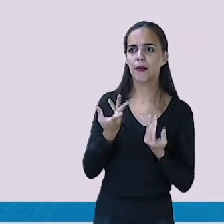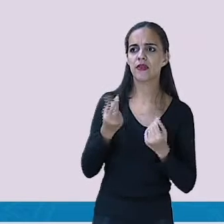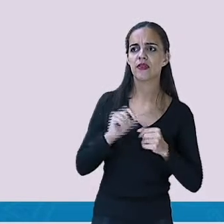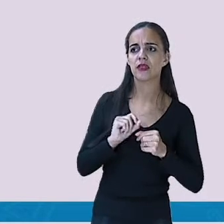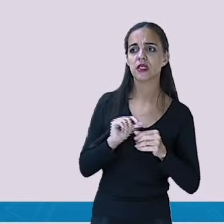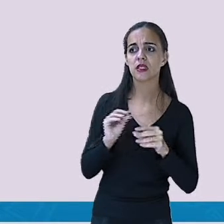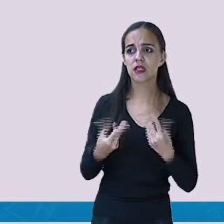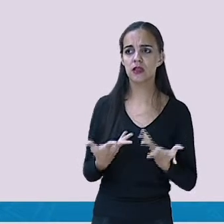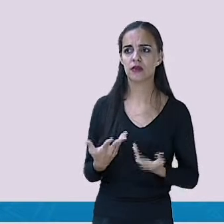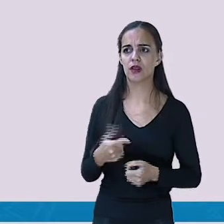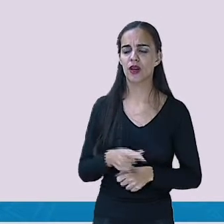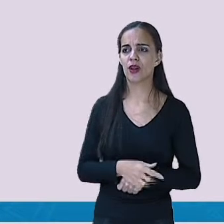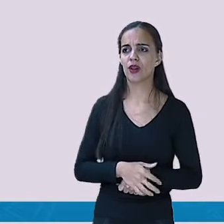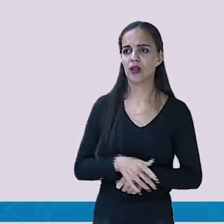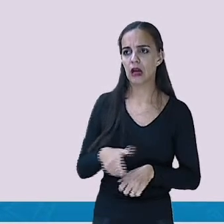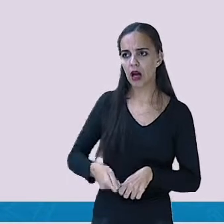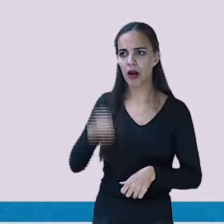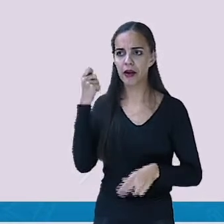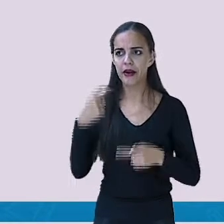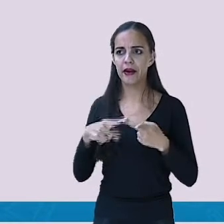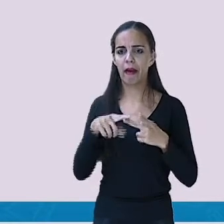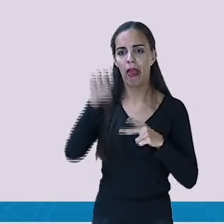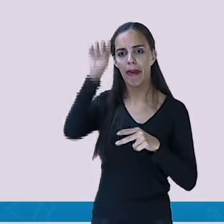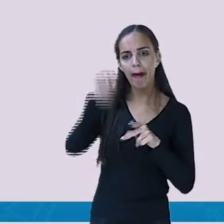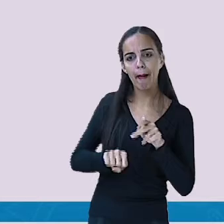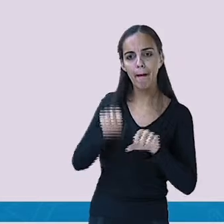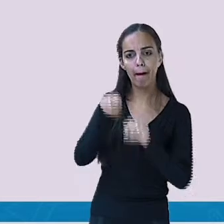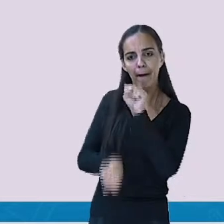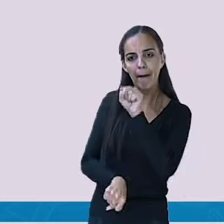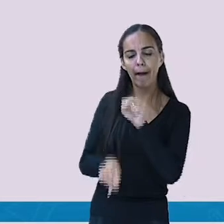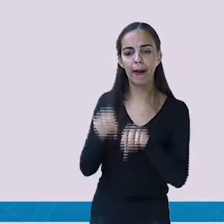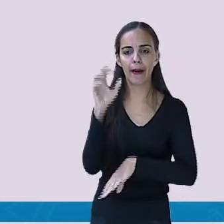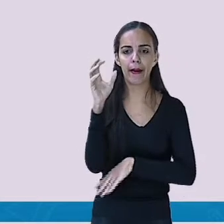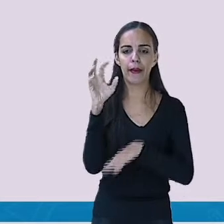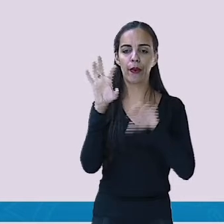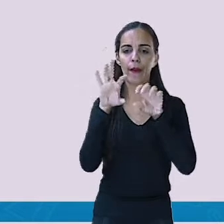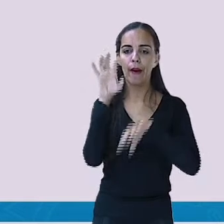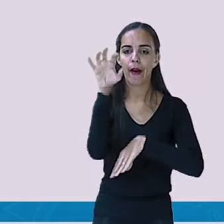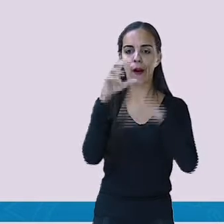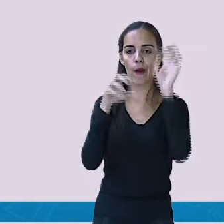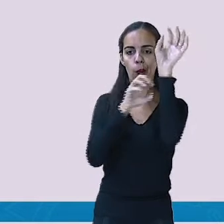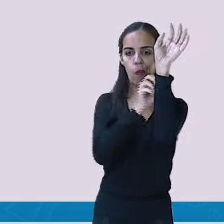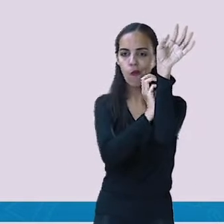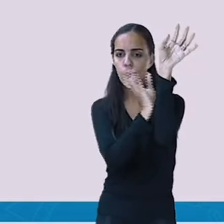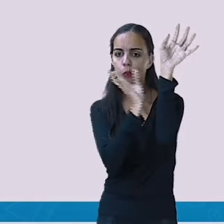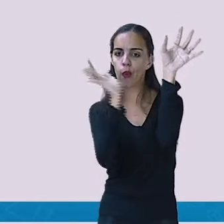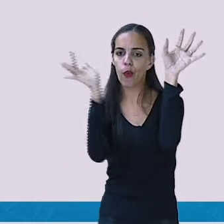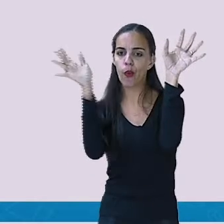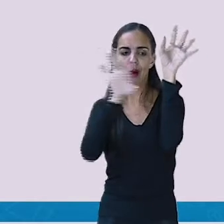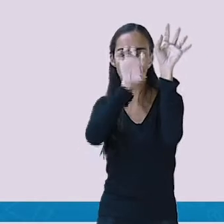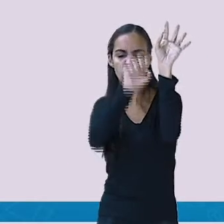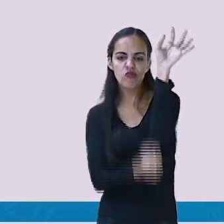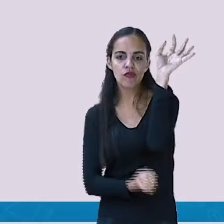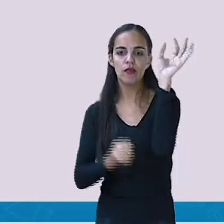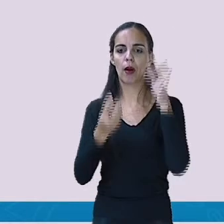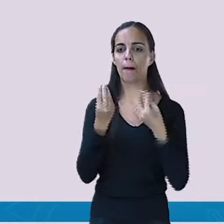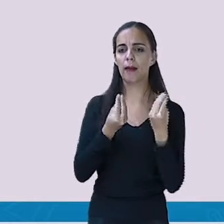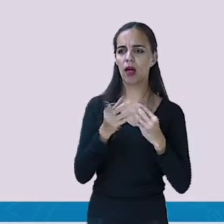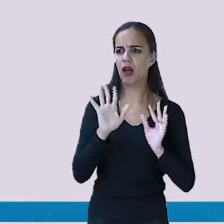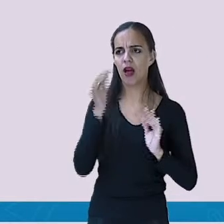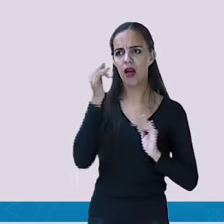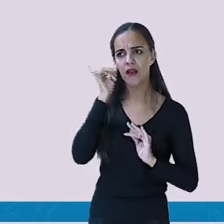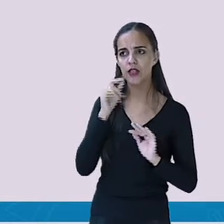ficar arrancando o galho, quebrando? Para quê? Então, percebe?